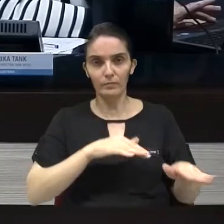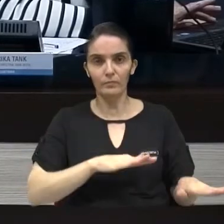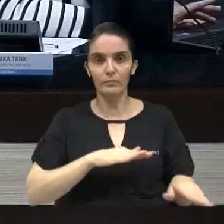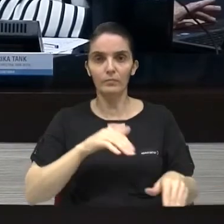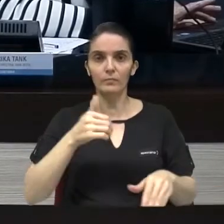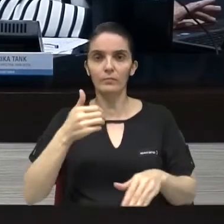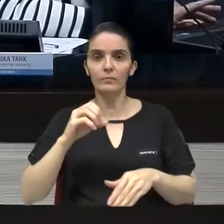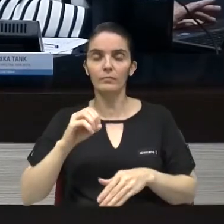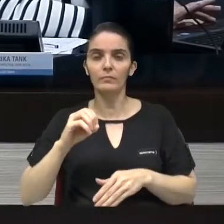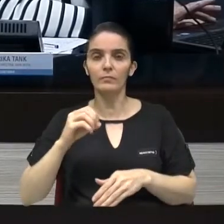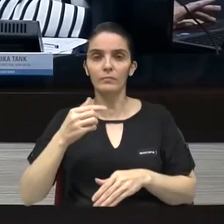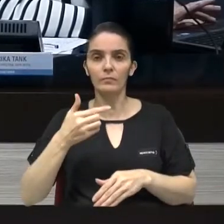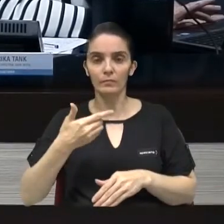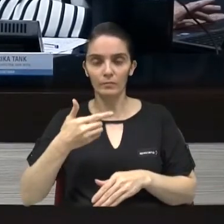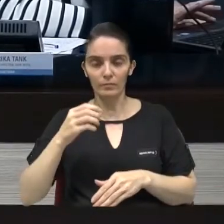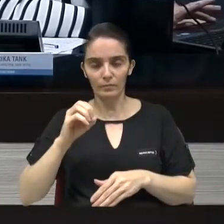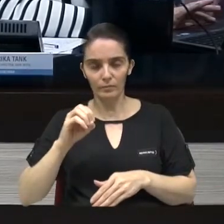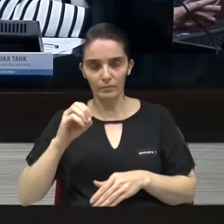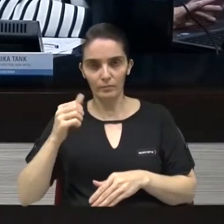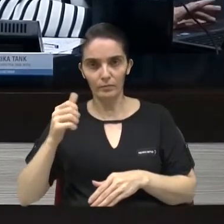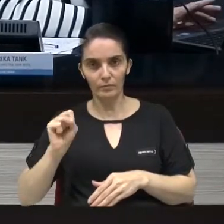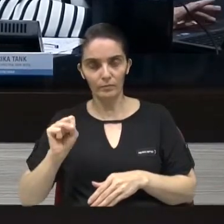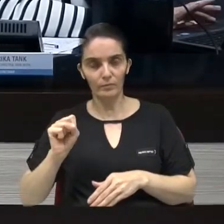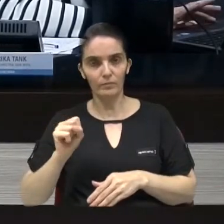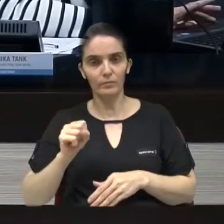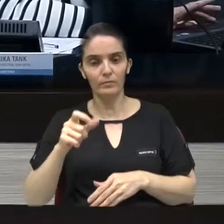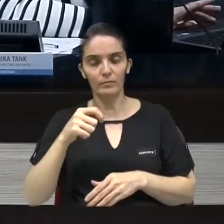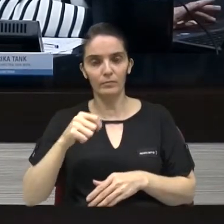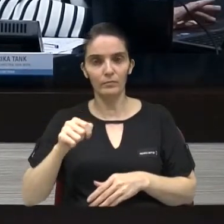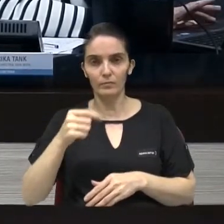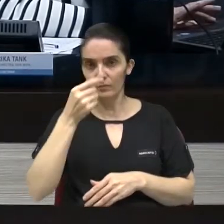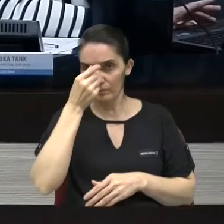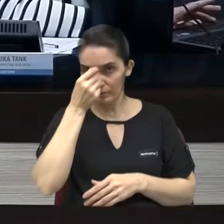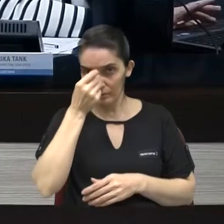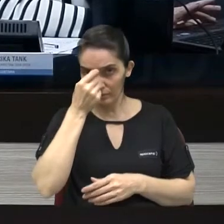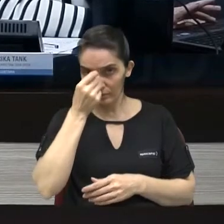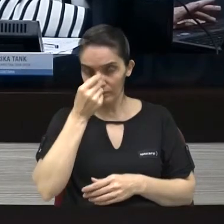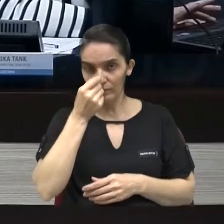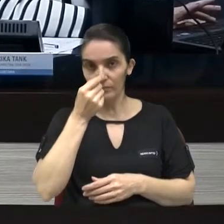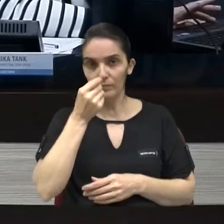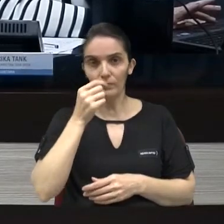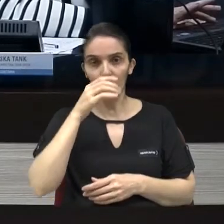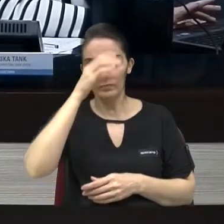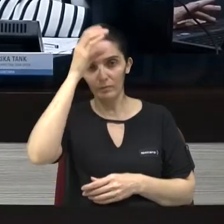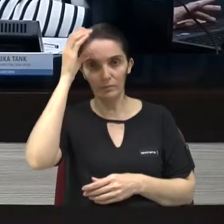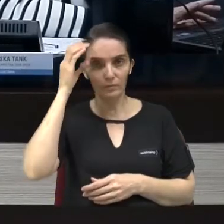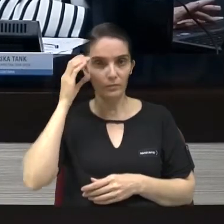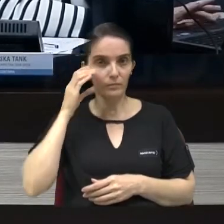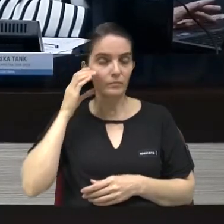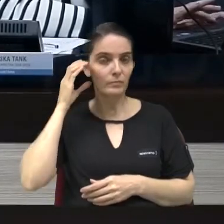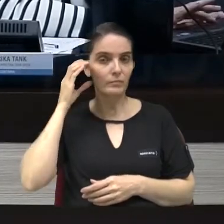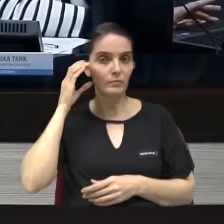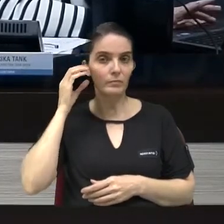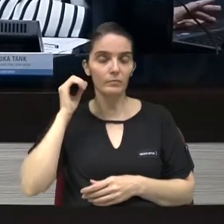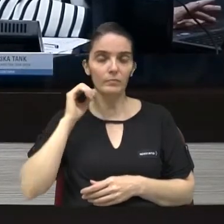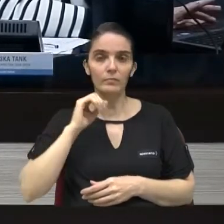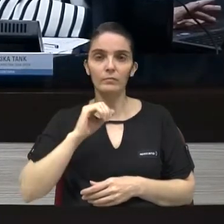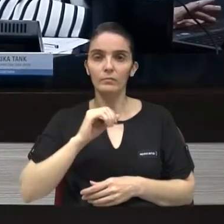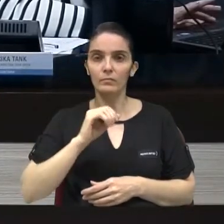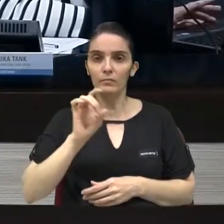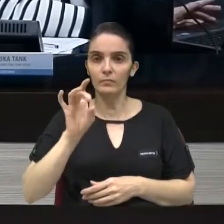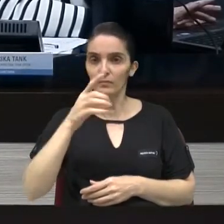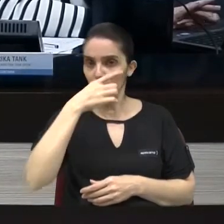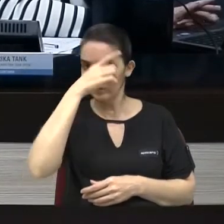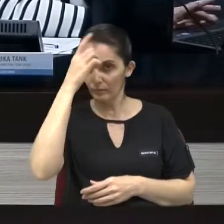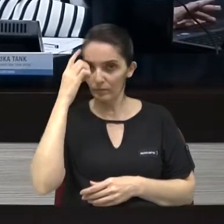10 de setembro de 2018, segue assinada pelo vereador Jorge de Freitas, vereadora Carolina de Moraes Pontes, vereador Wagner